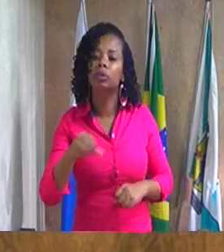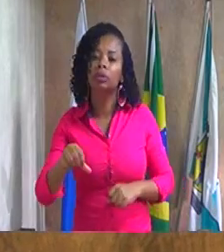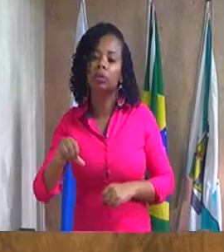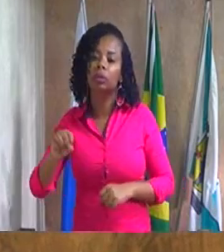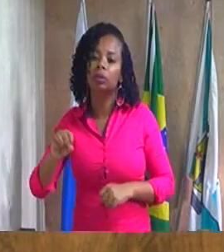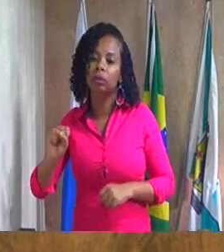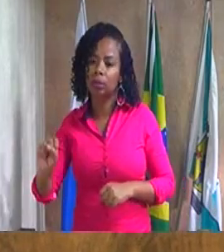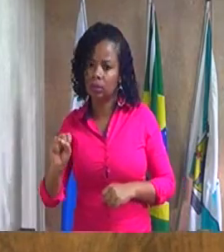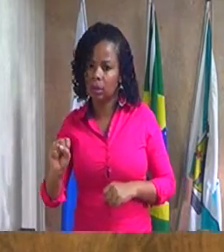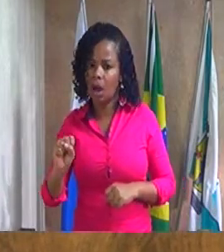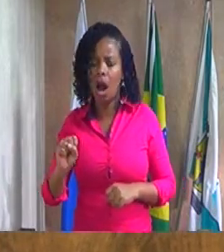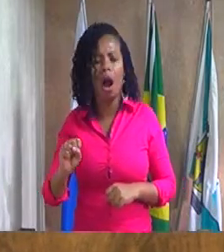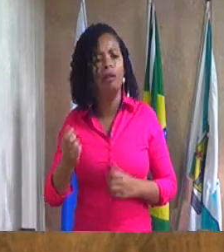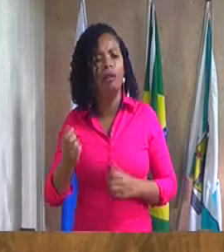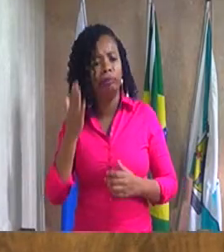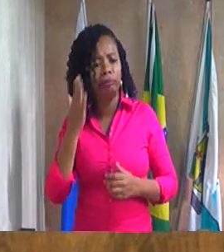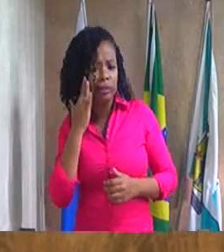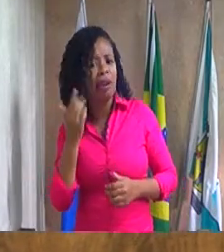que